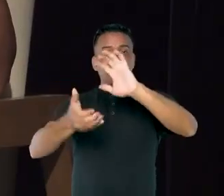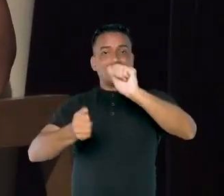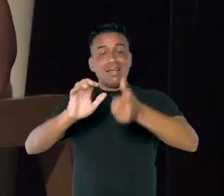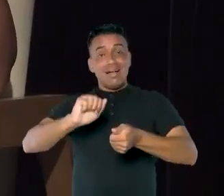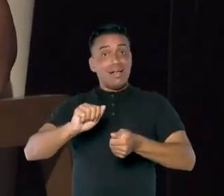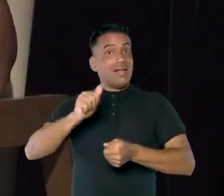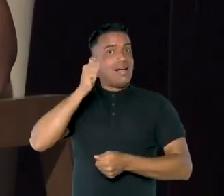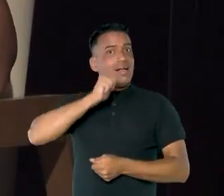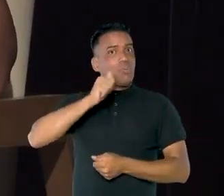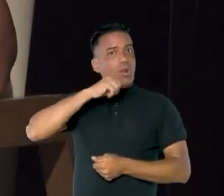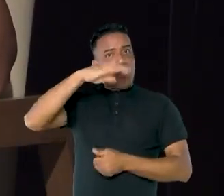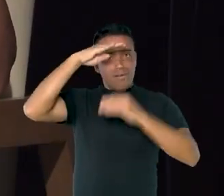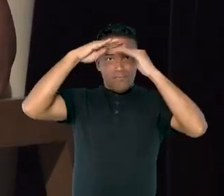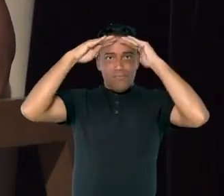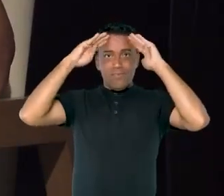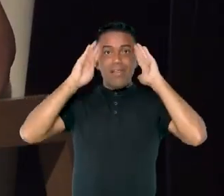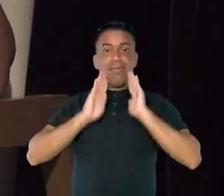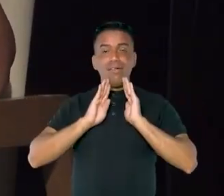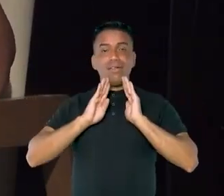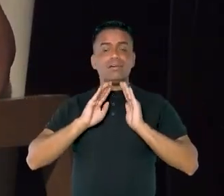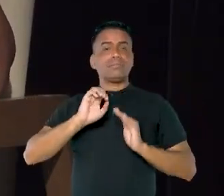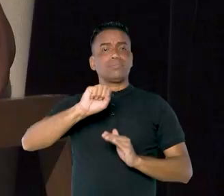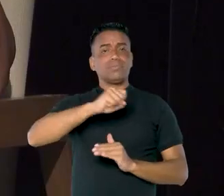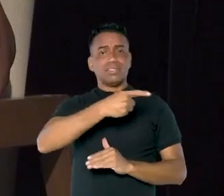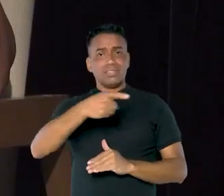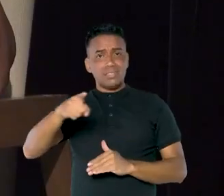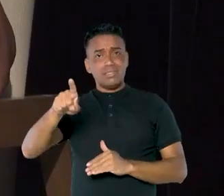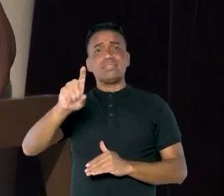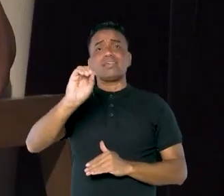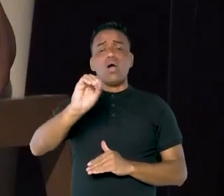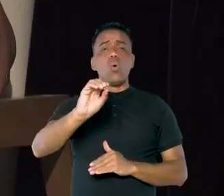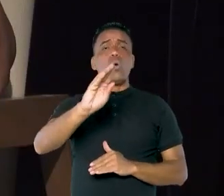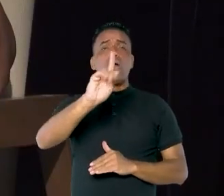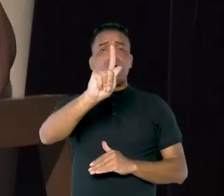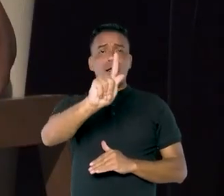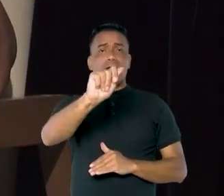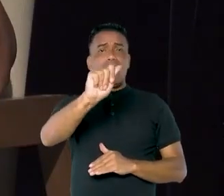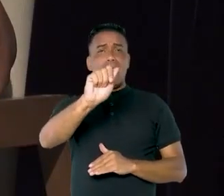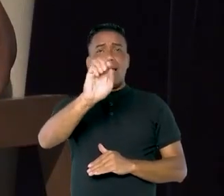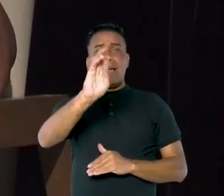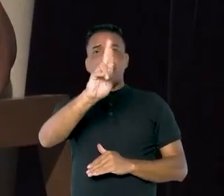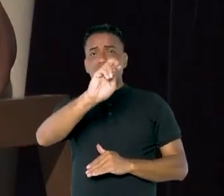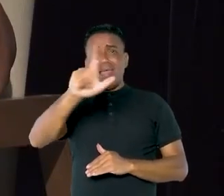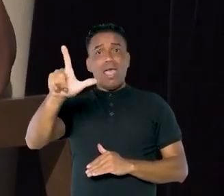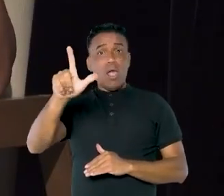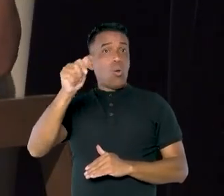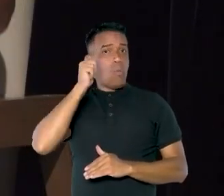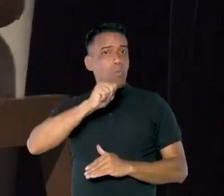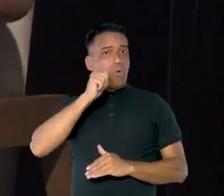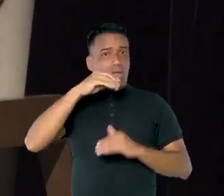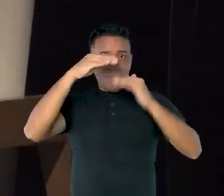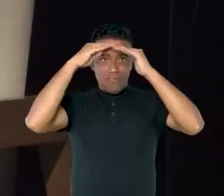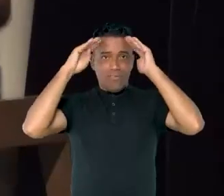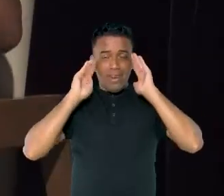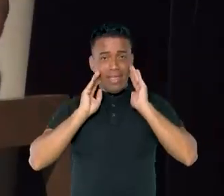época, a São Gabriel era coordenado pelo pessoal das freiras, né, os padres que catequizavam a gente